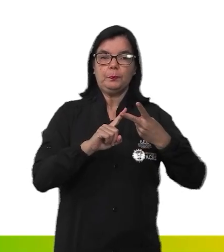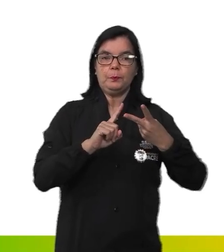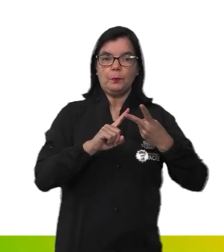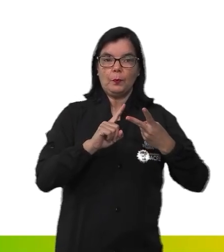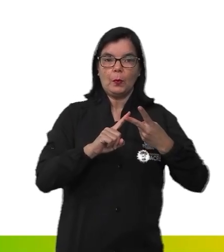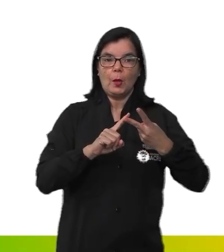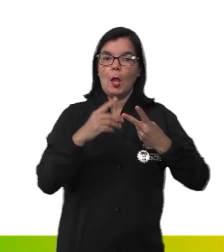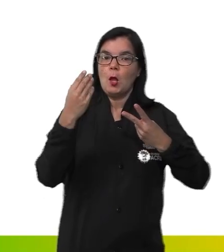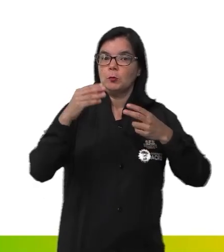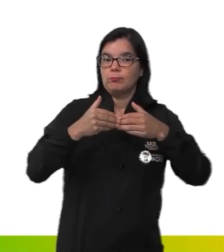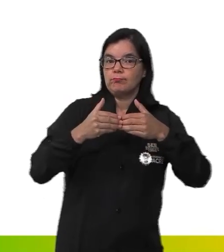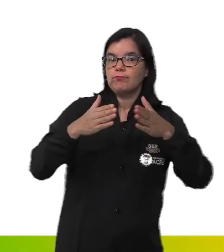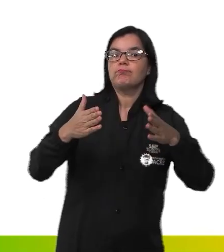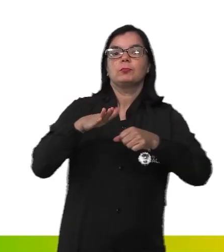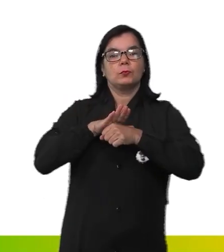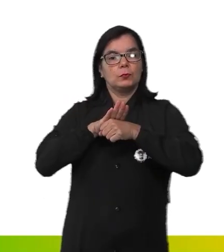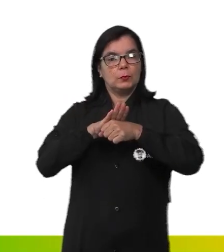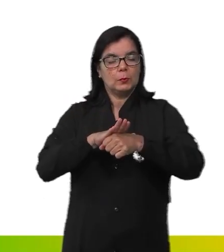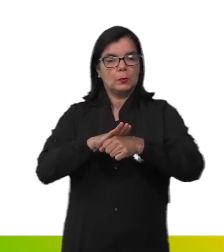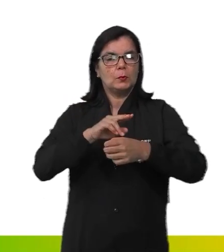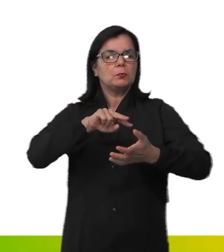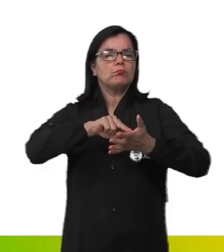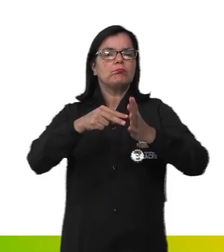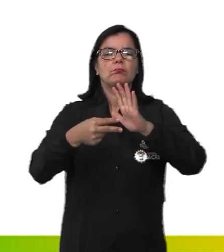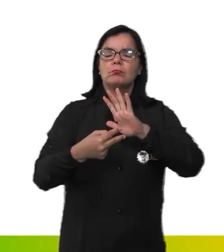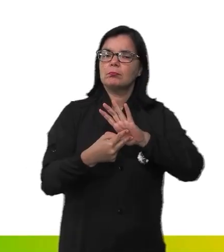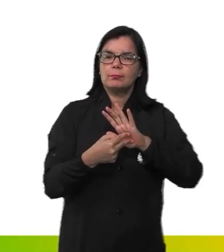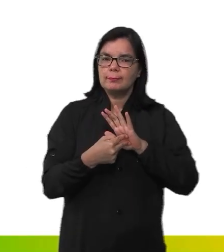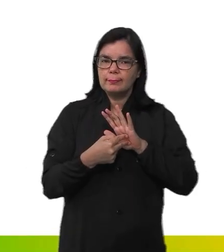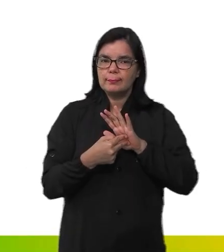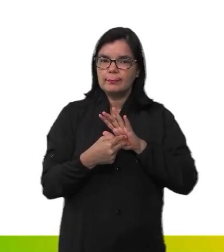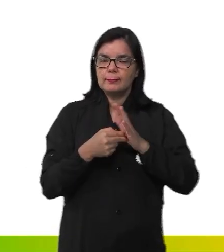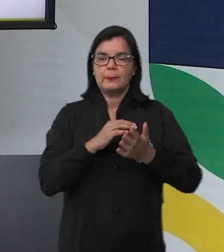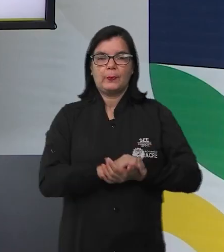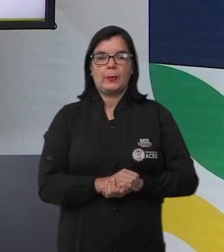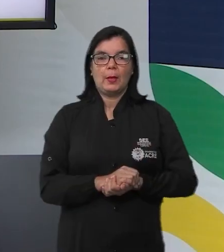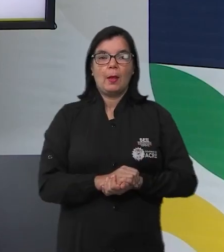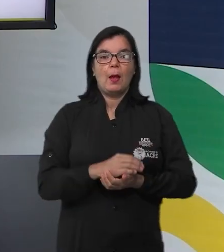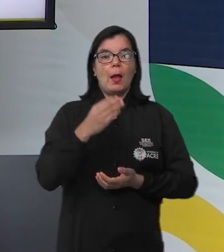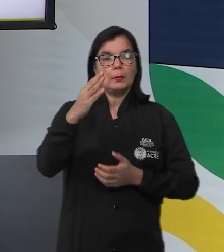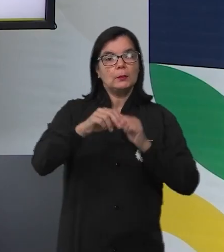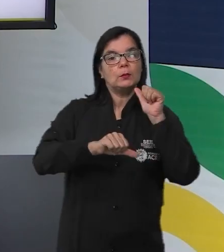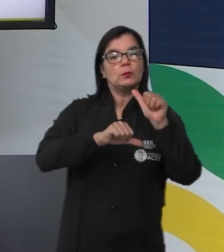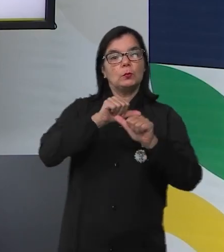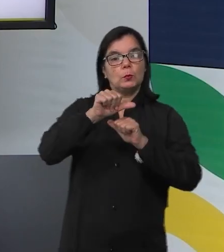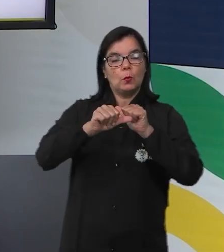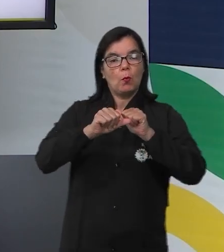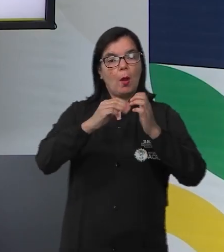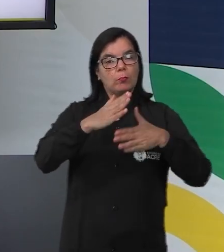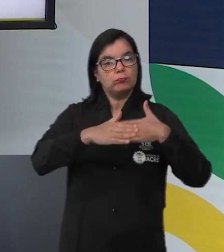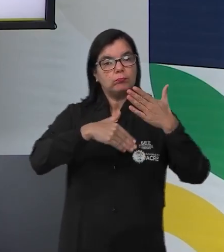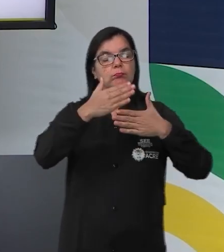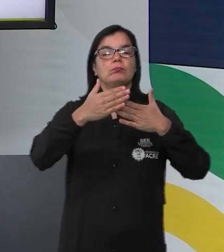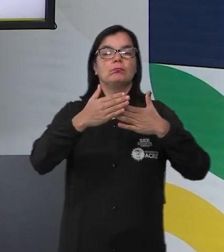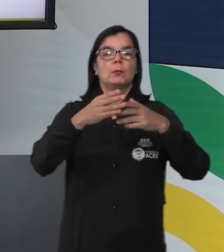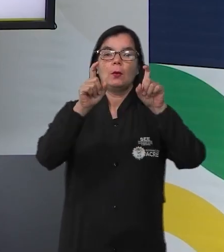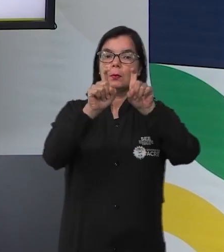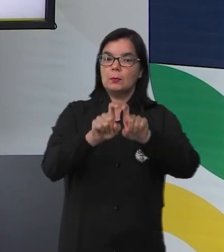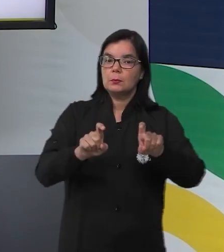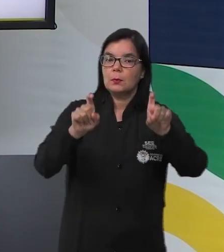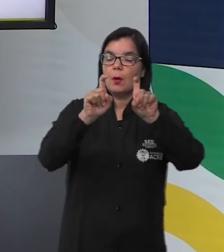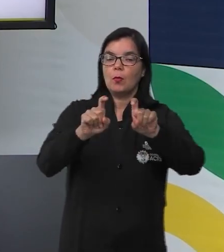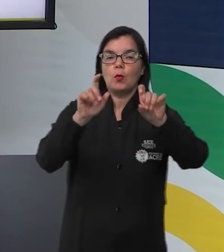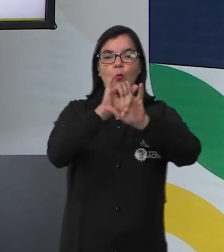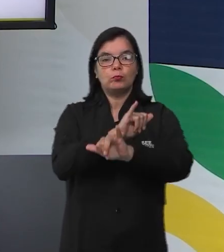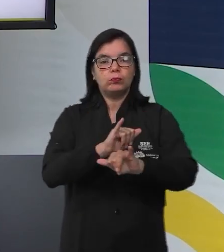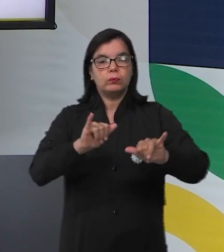uma ciência aberta e colaborativa. O que aqui está me dizendo? A ciência mudou com o avanço da informática, da informação,